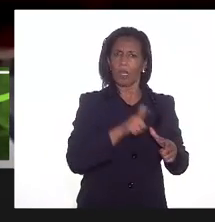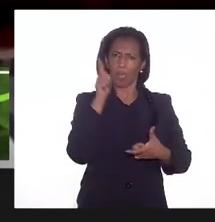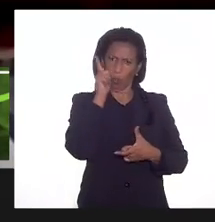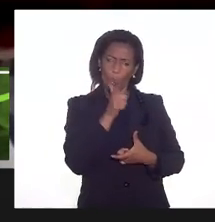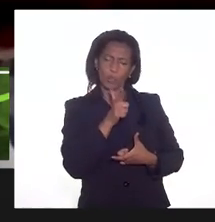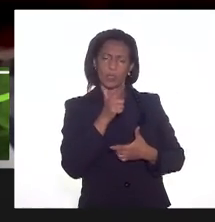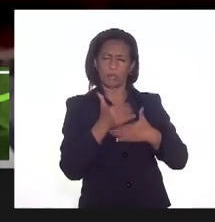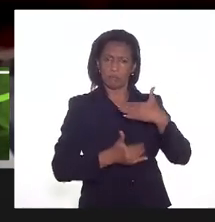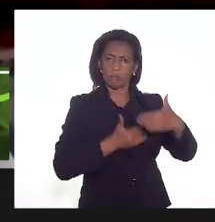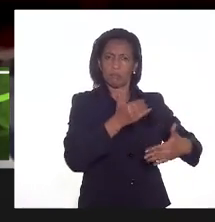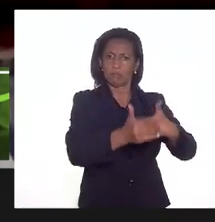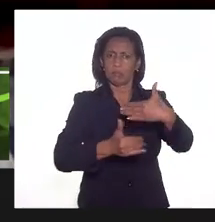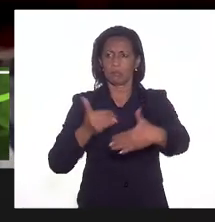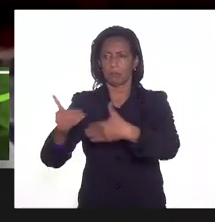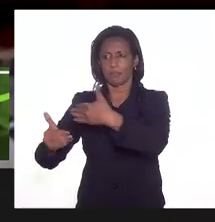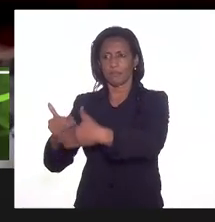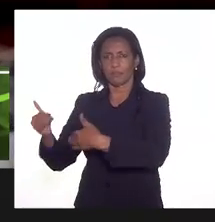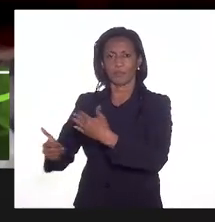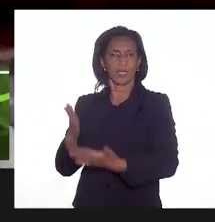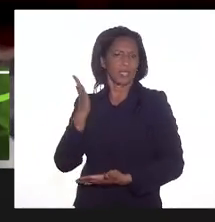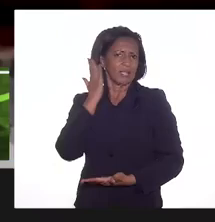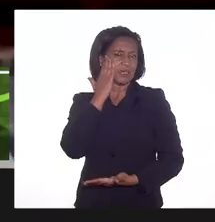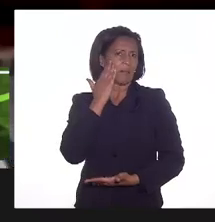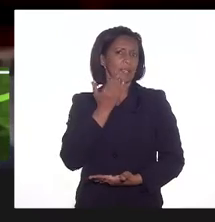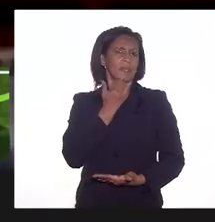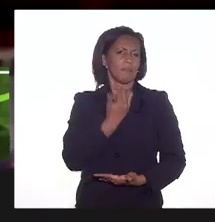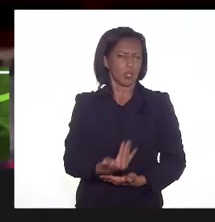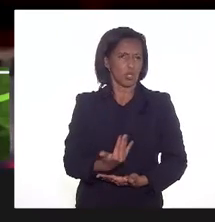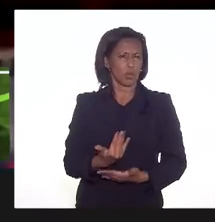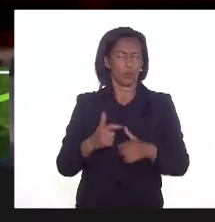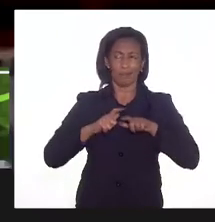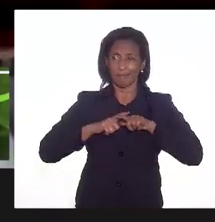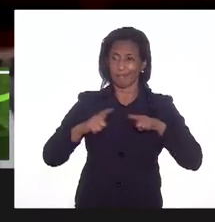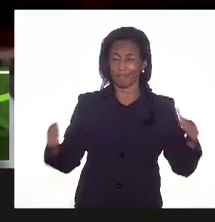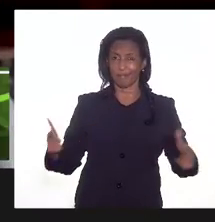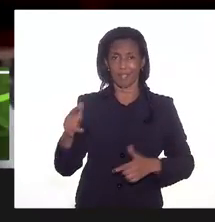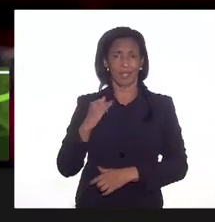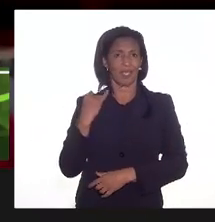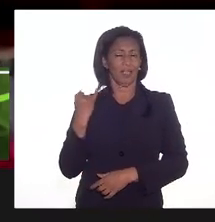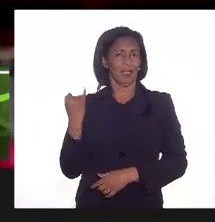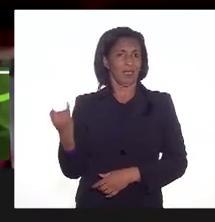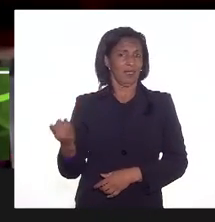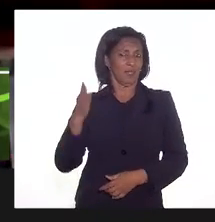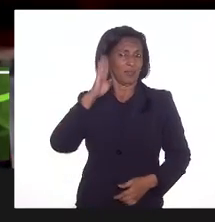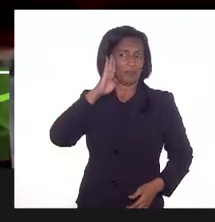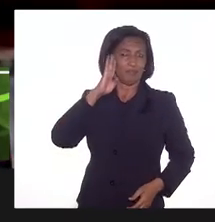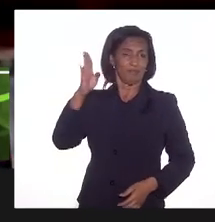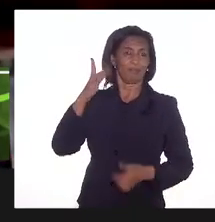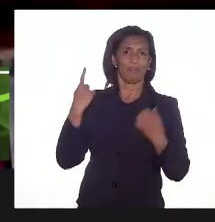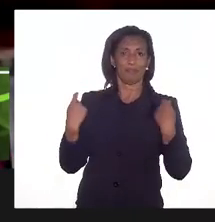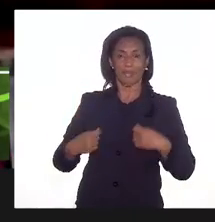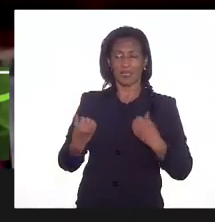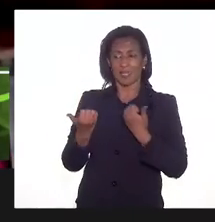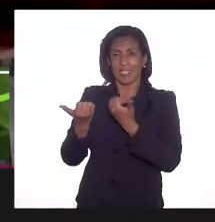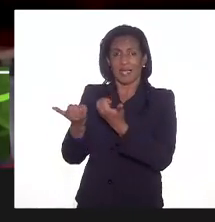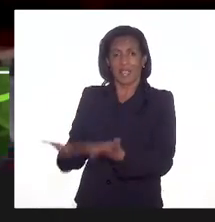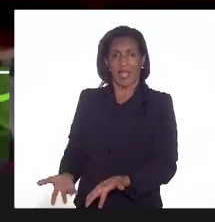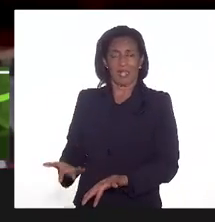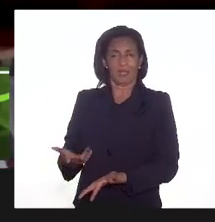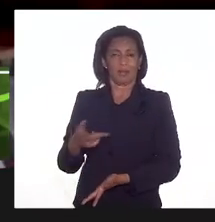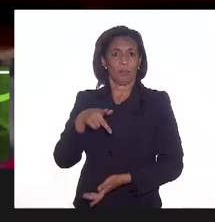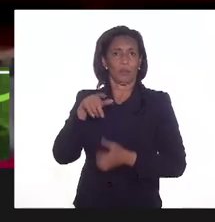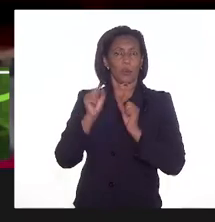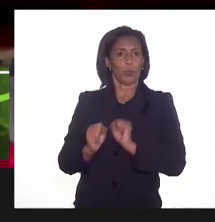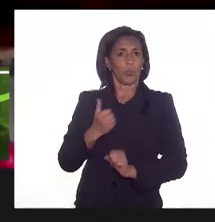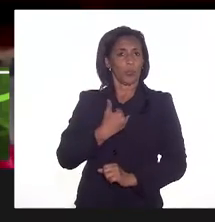e essa demanda que a gente sabe que a demanda é imensa e as prioridades tem que ser dada pelo poder público acho que